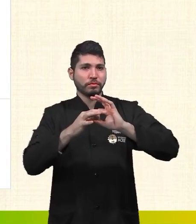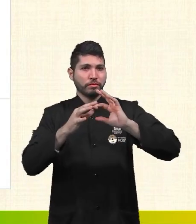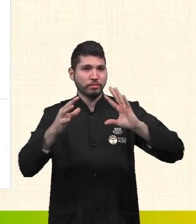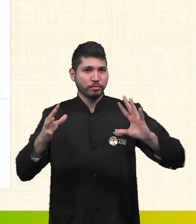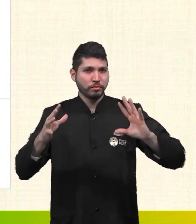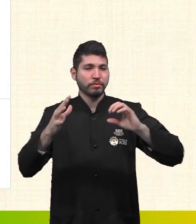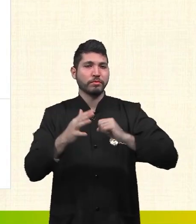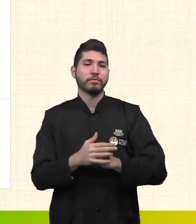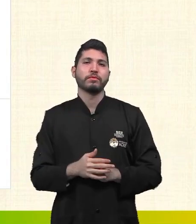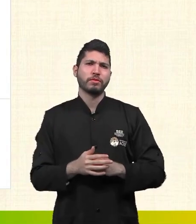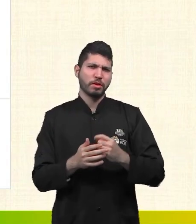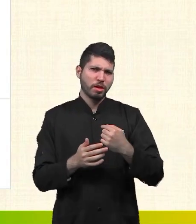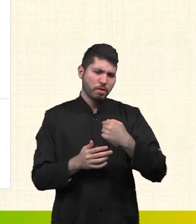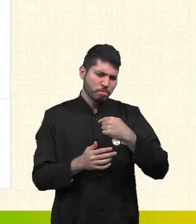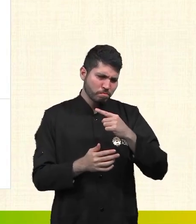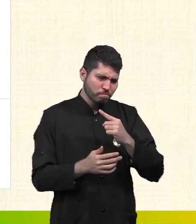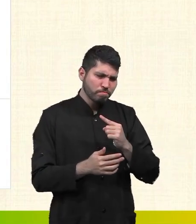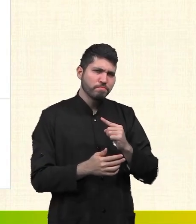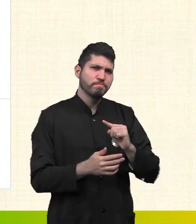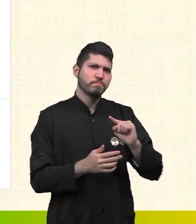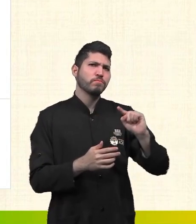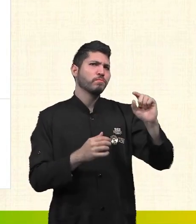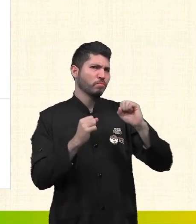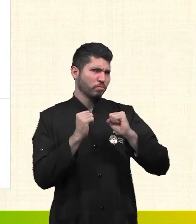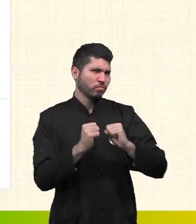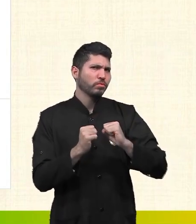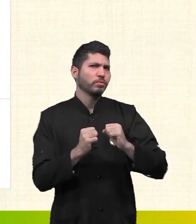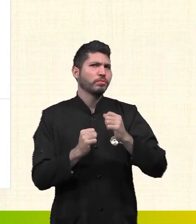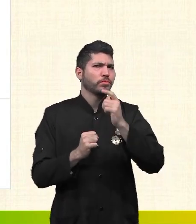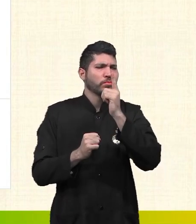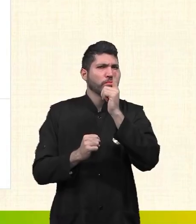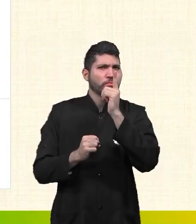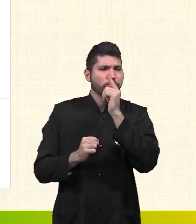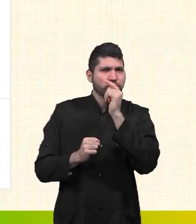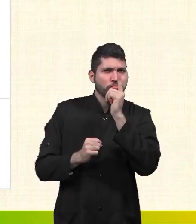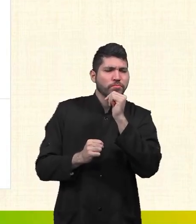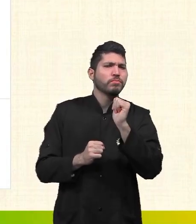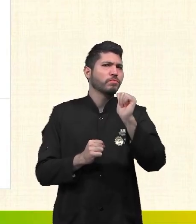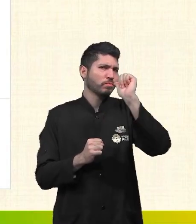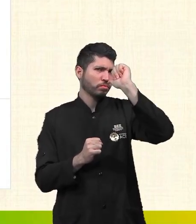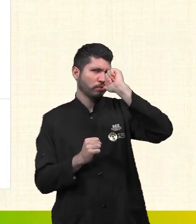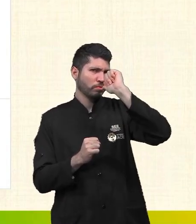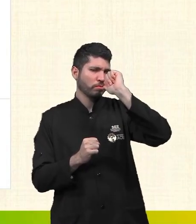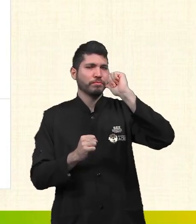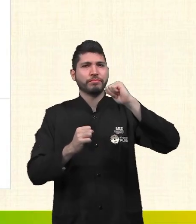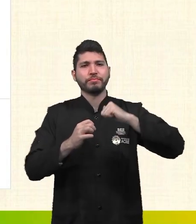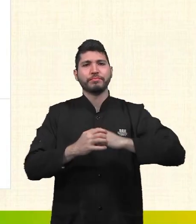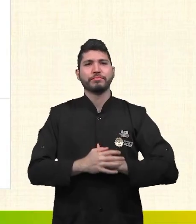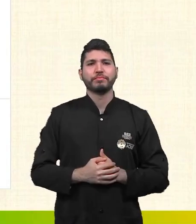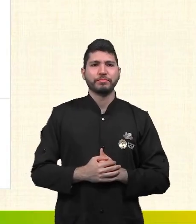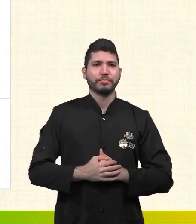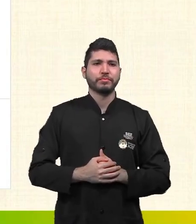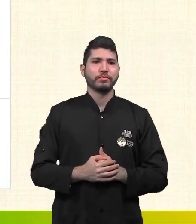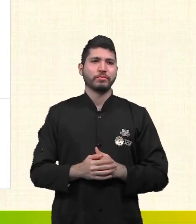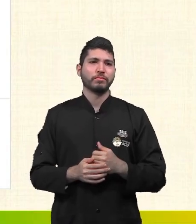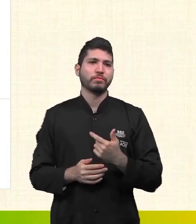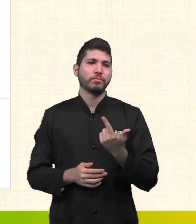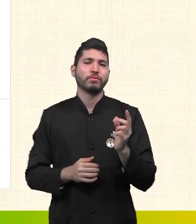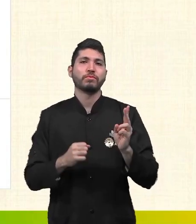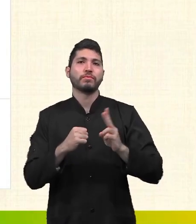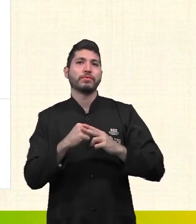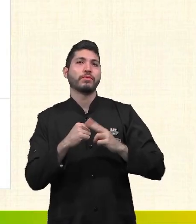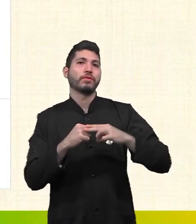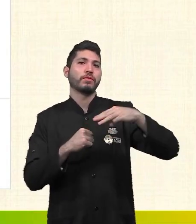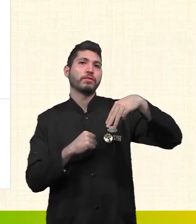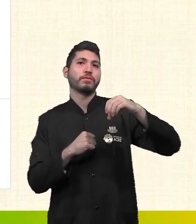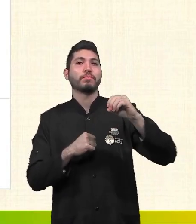some water? Eu posso beber água? Também temos aqui o might, que é o nosso outro verbo modal,